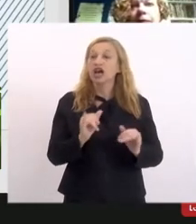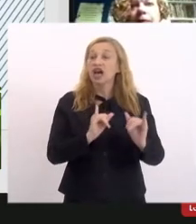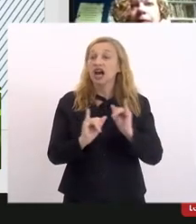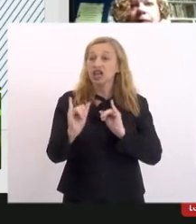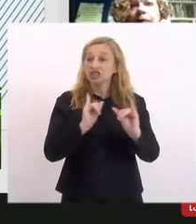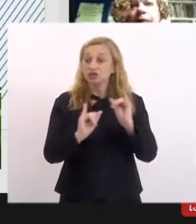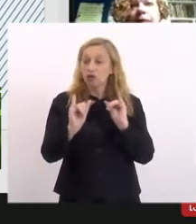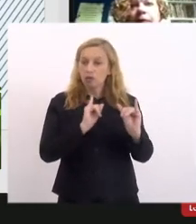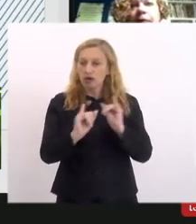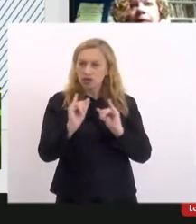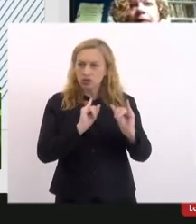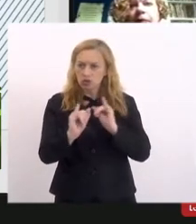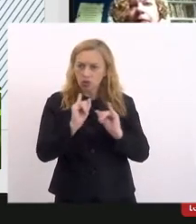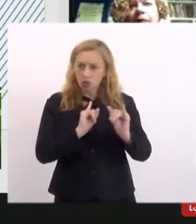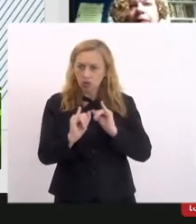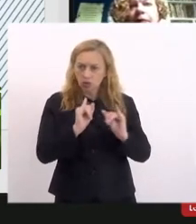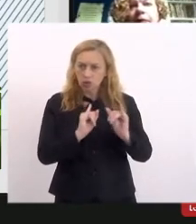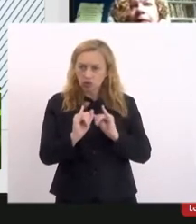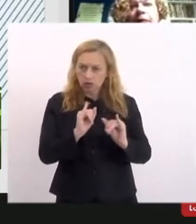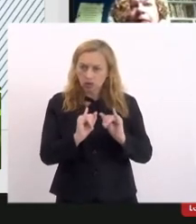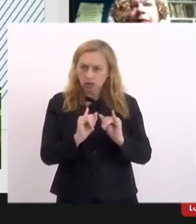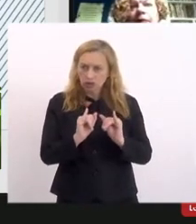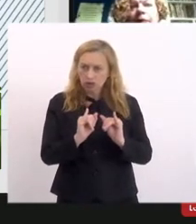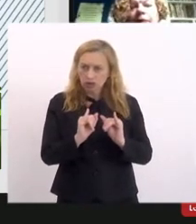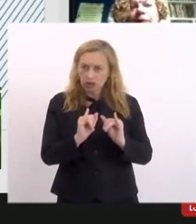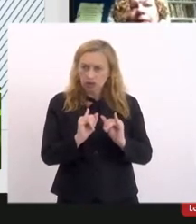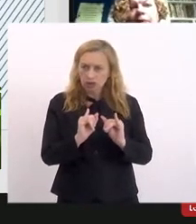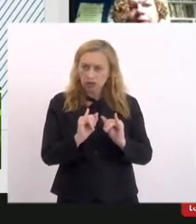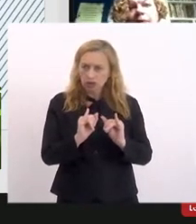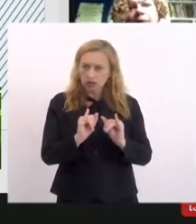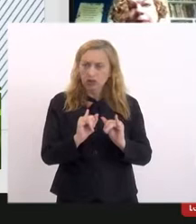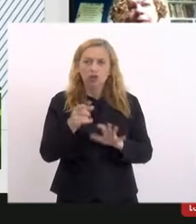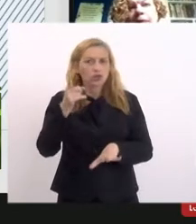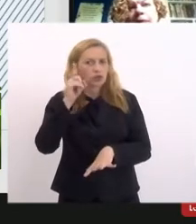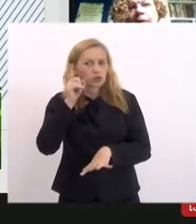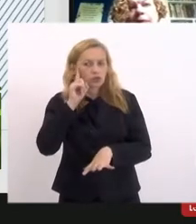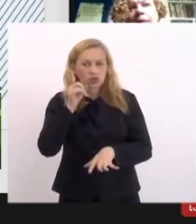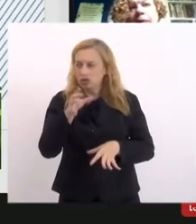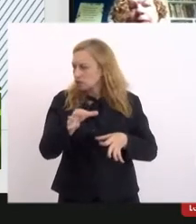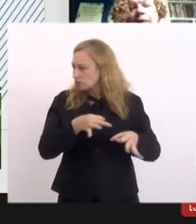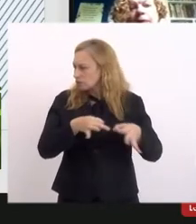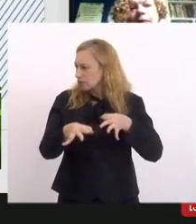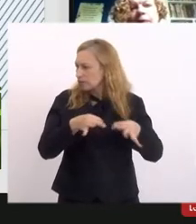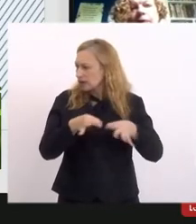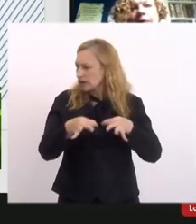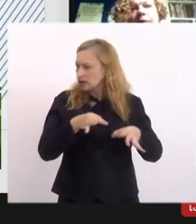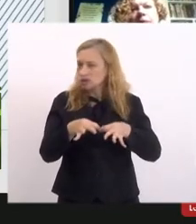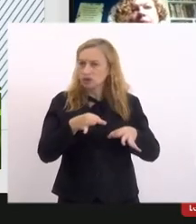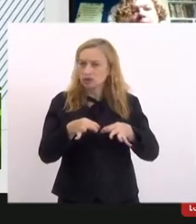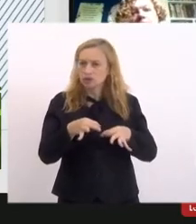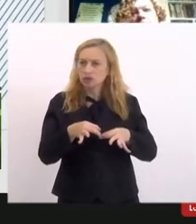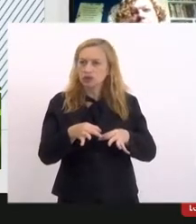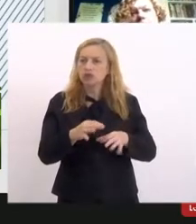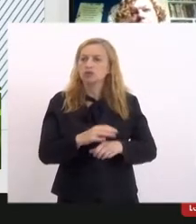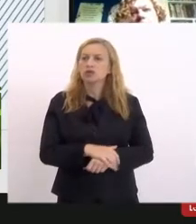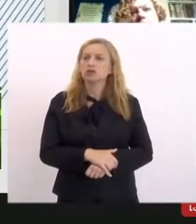informações de ocupação de leitos, por exemplo, elas são atualizadas praticamente diariamente. E o mapa de risco que eu vou apresentar, ele